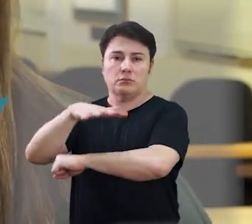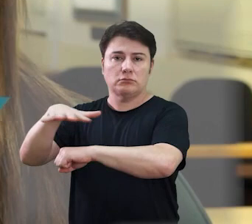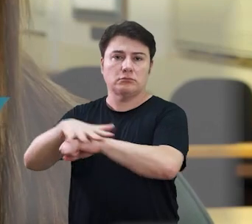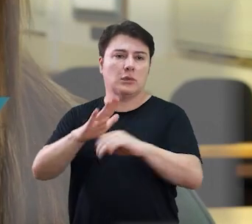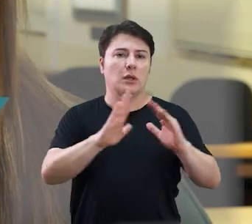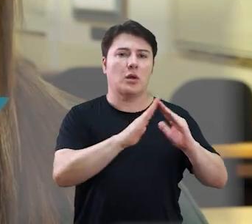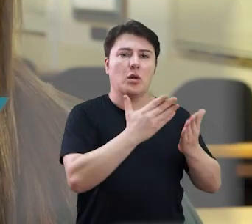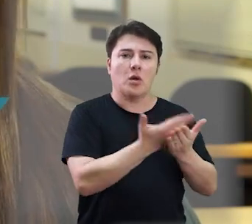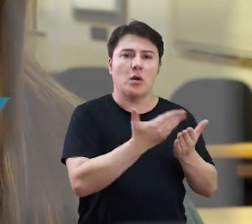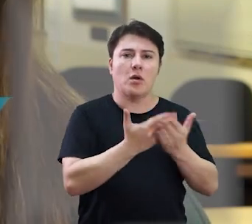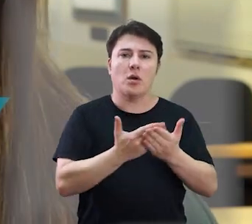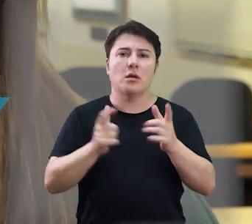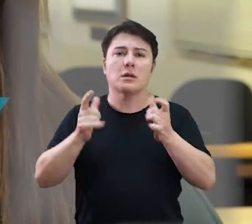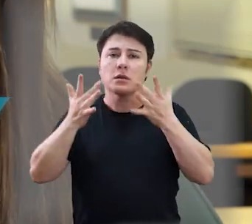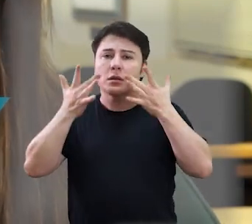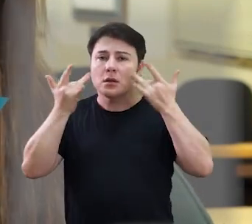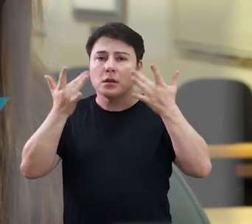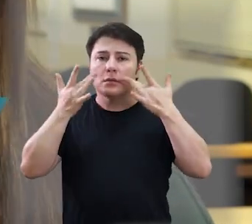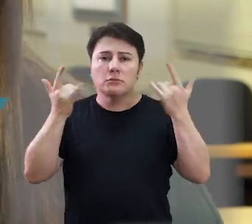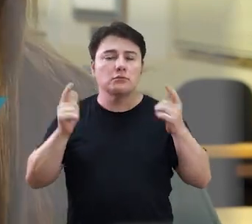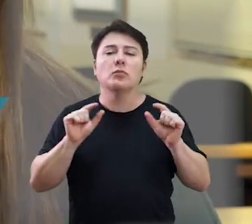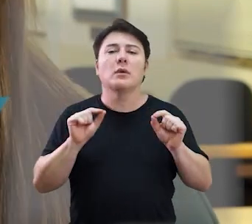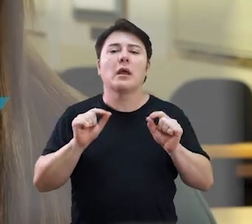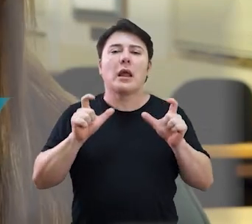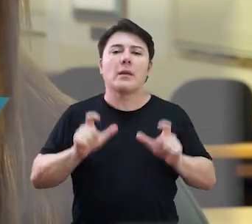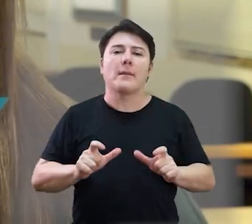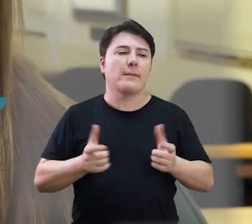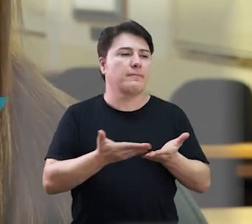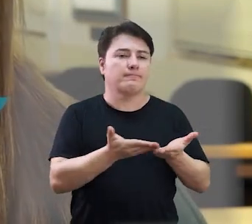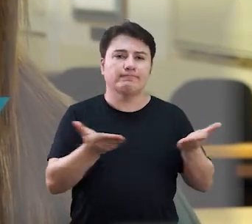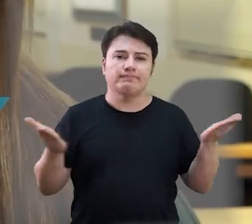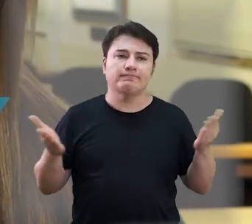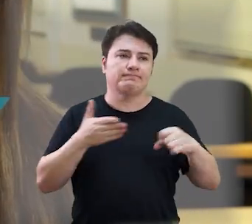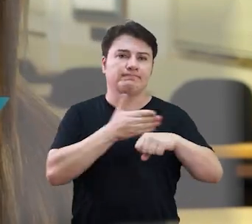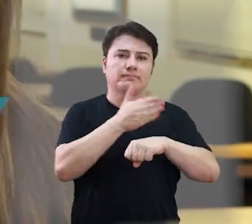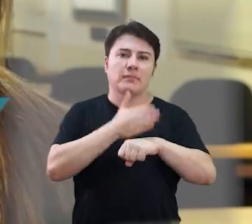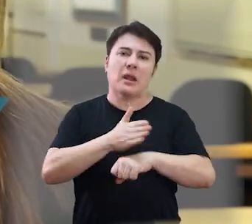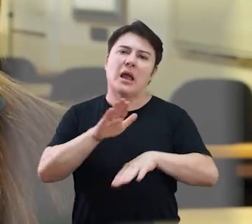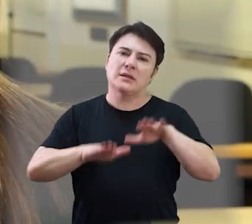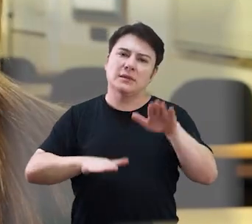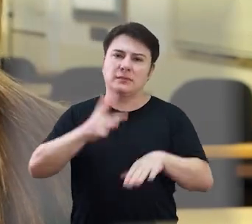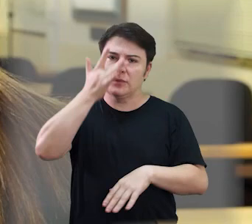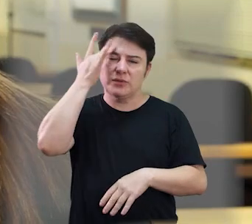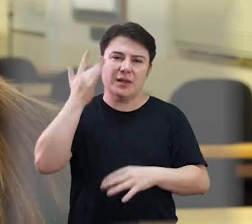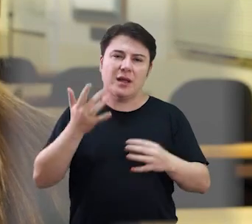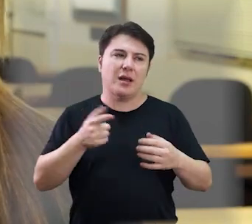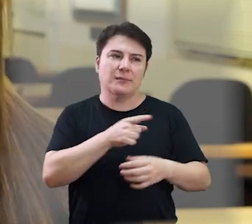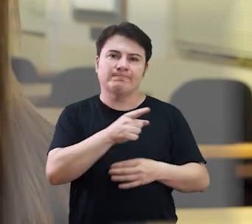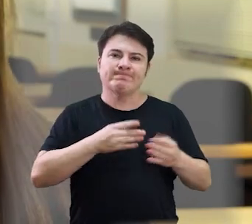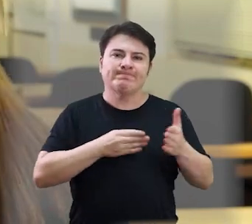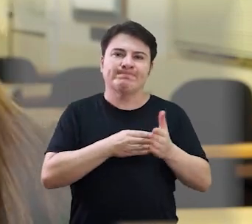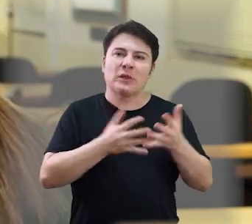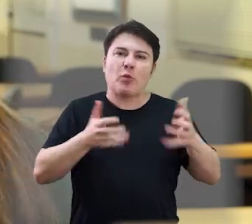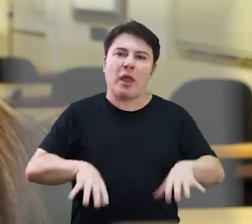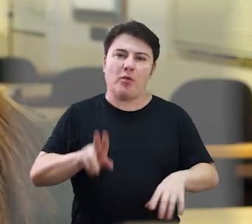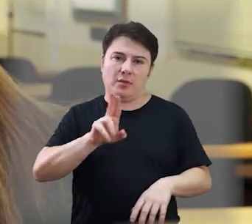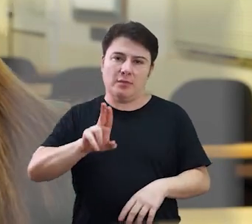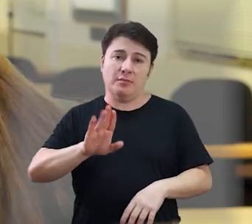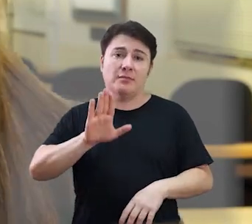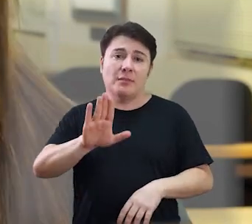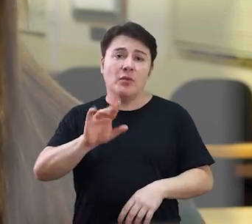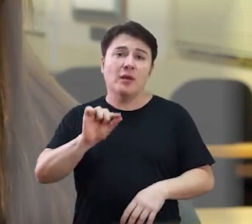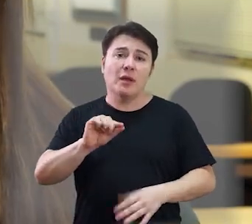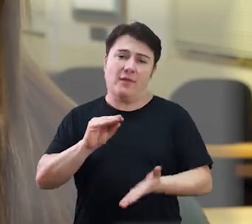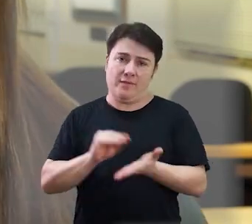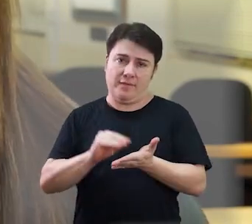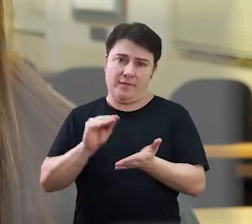praças, escolas, teatros, são espaços do coletivo, às vezes com alguém restringindo o uso, mas a maior parte das